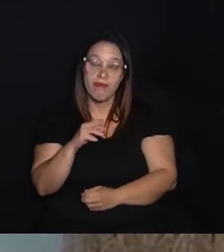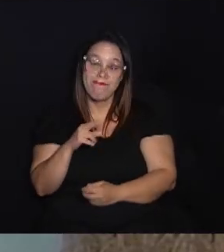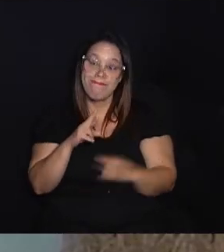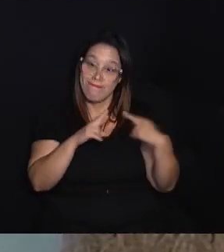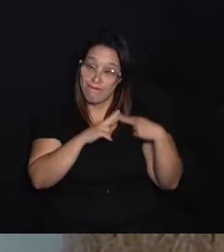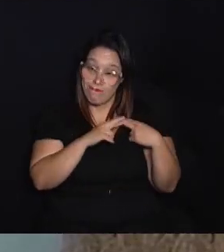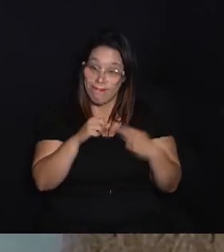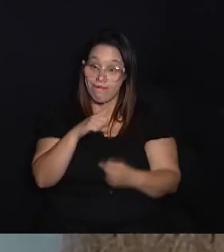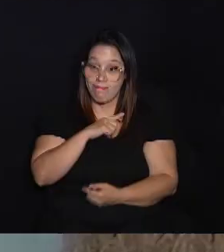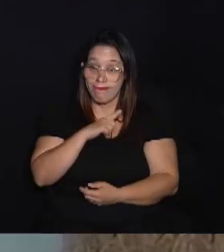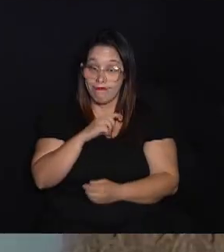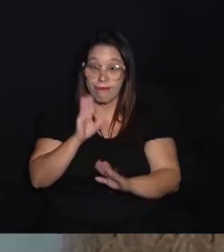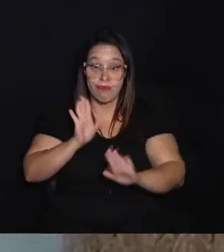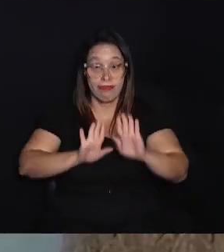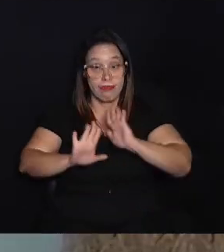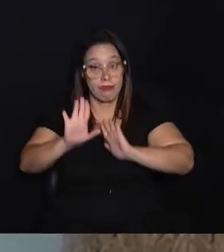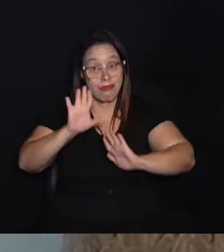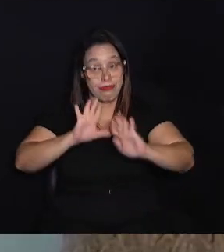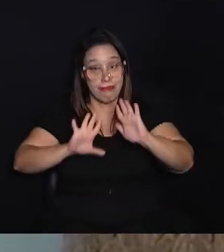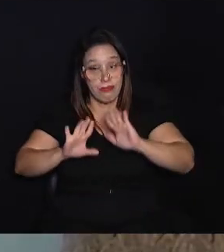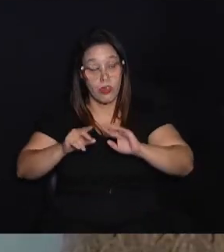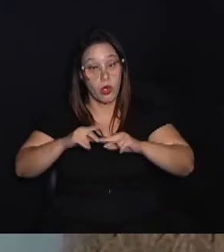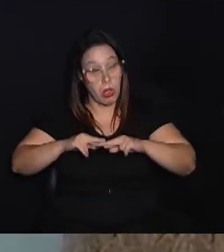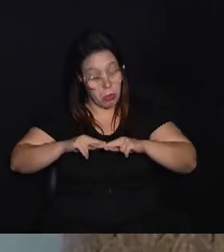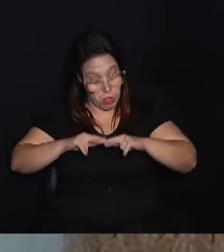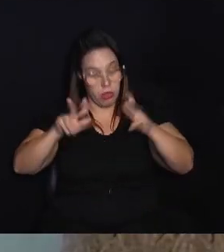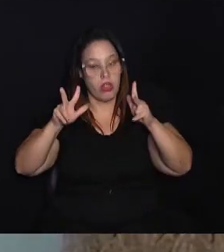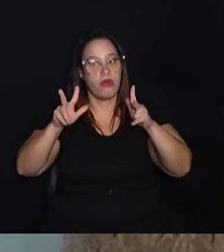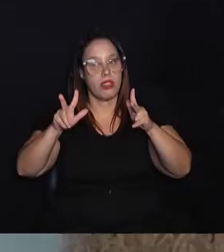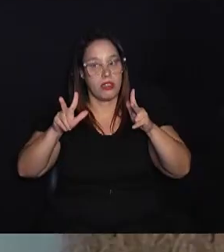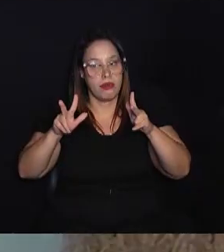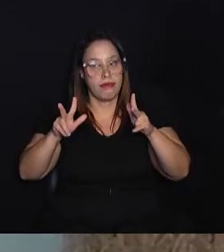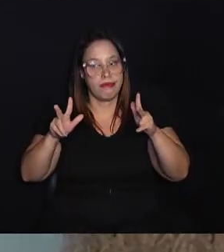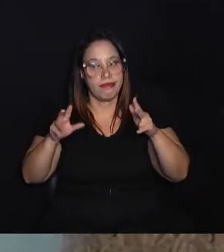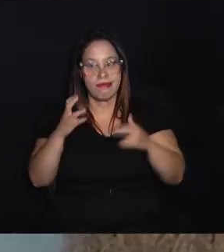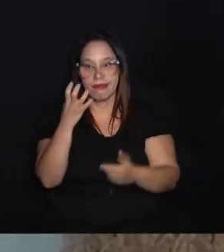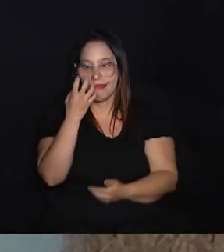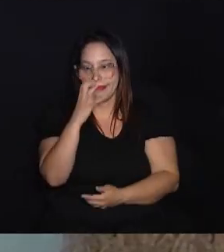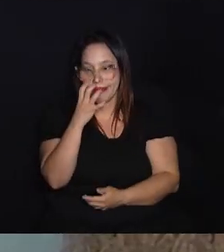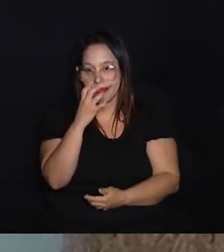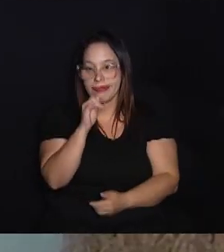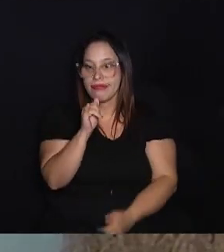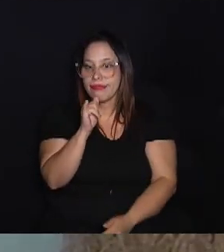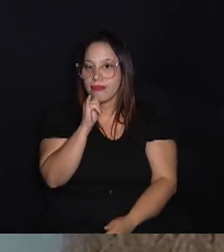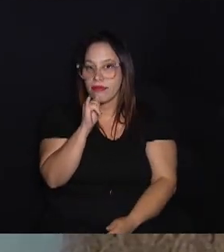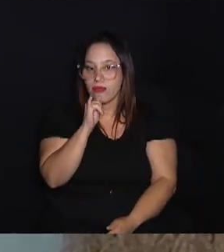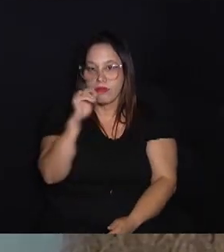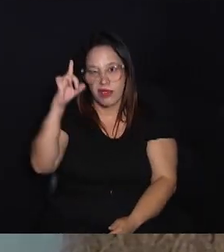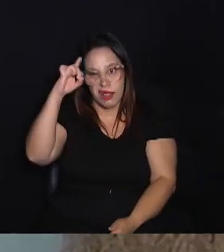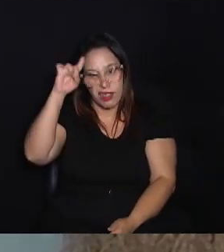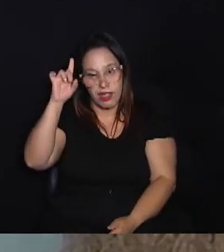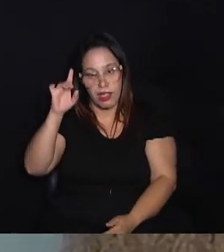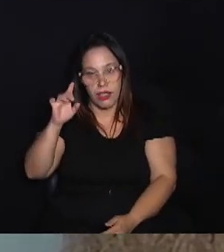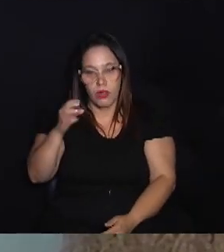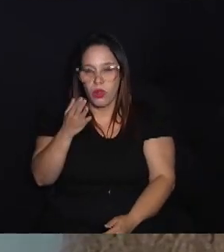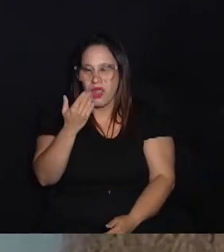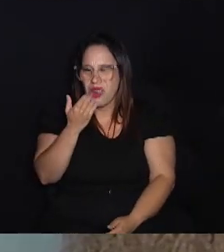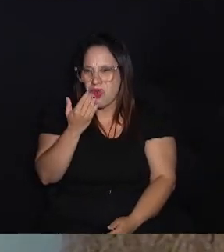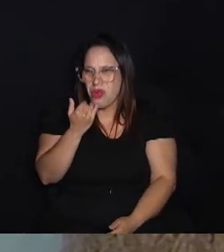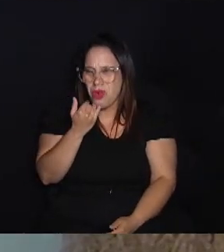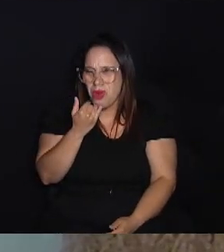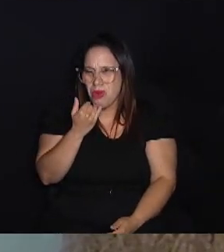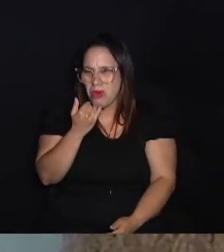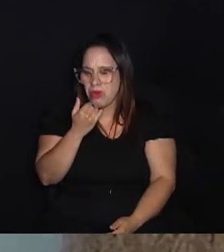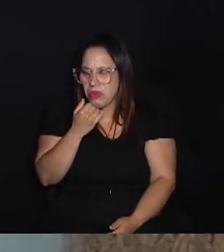que vão ser cuidados bem diferentes, né? Então, um cachorro, por exemplo, um dia que ele não come, tá um pouquinho